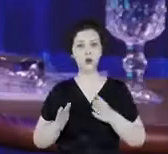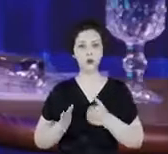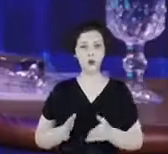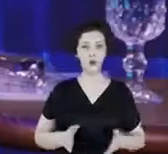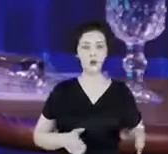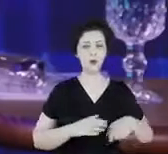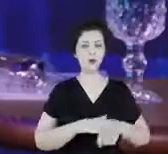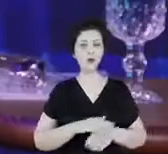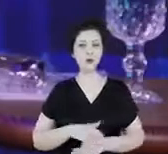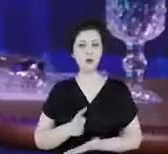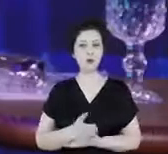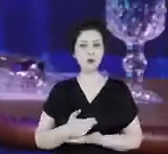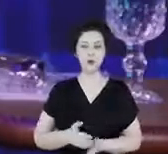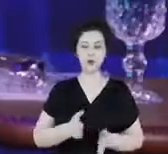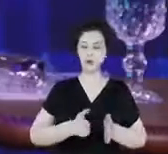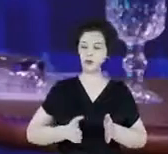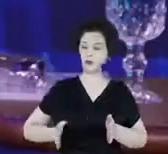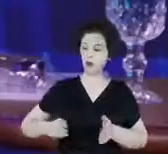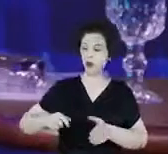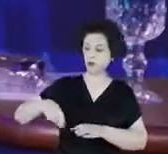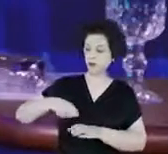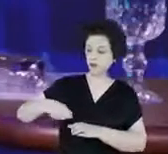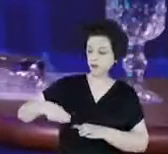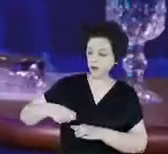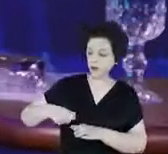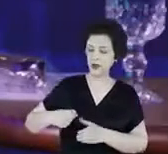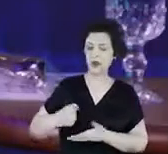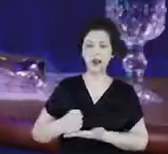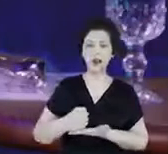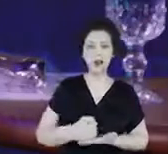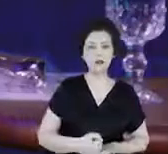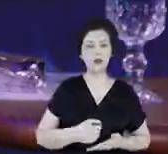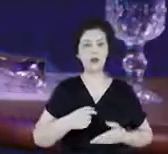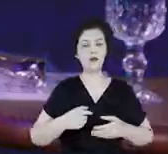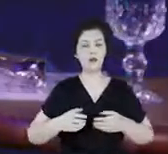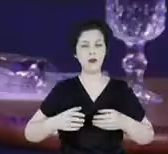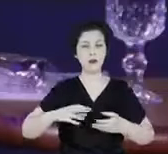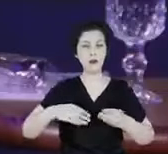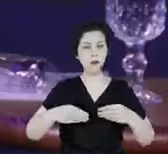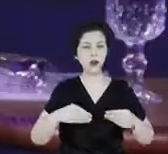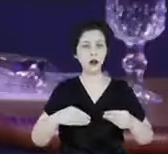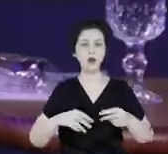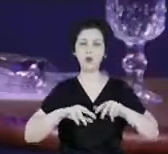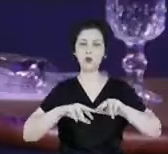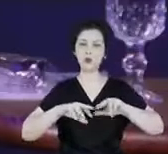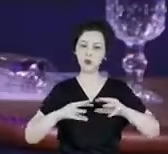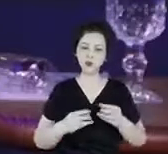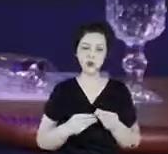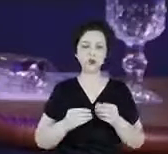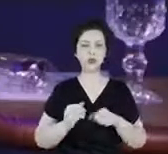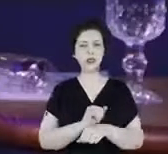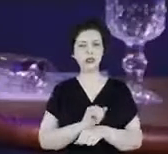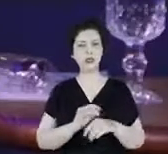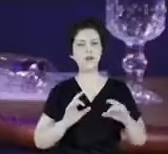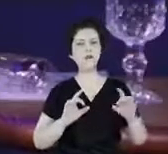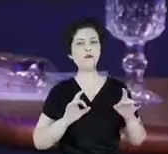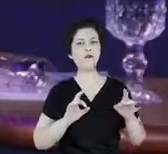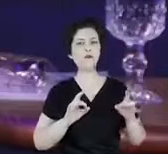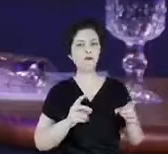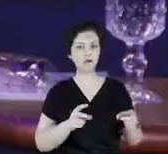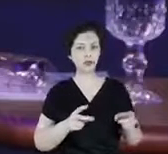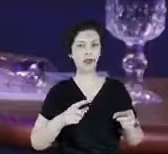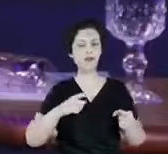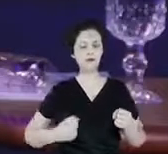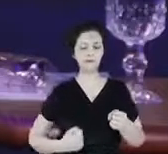bolinho é o controle de custos de insumos e possivelmente até a estratégia de vendas dele esteja